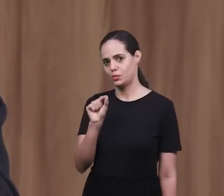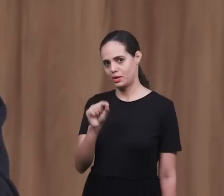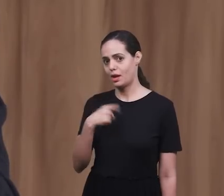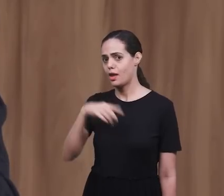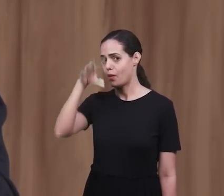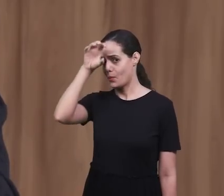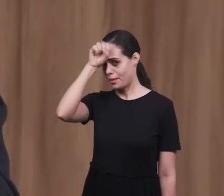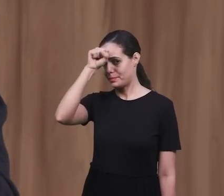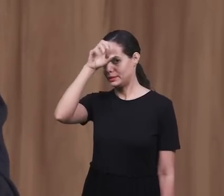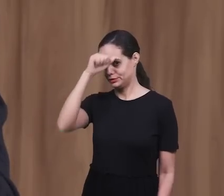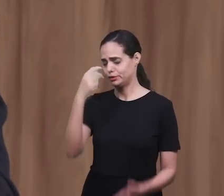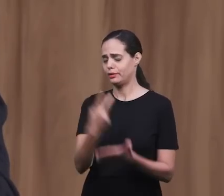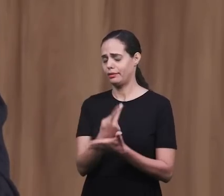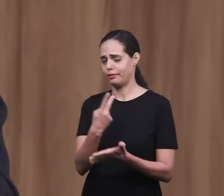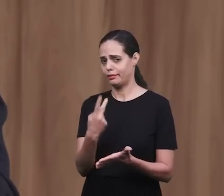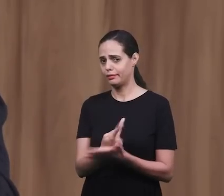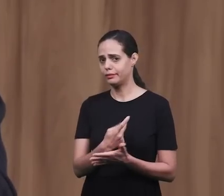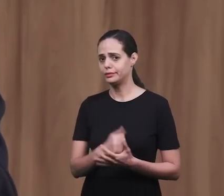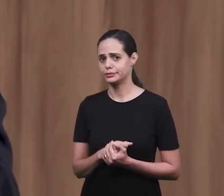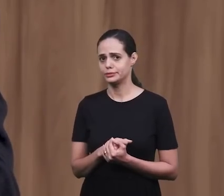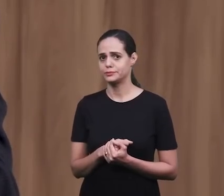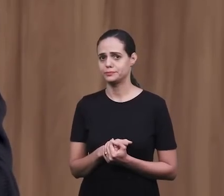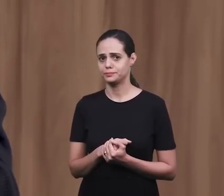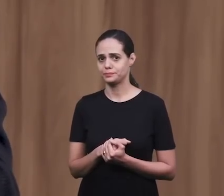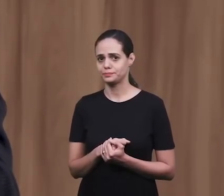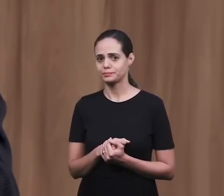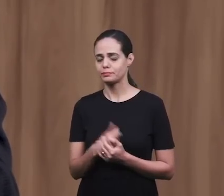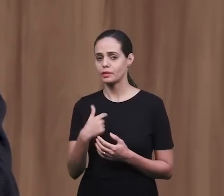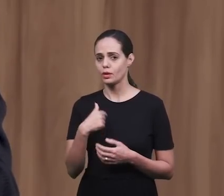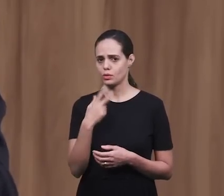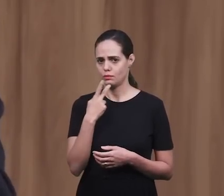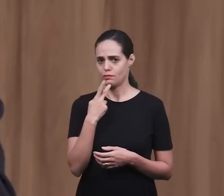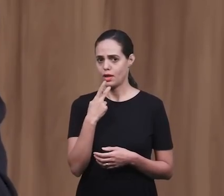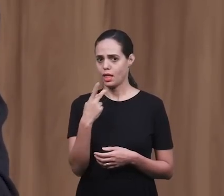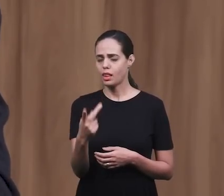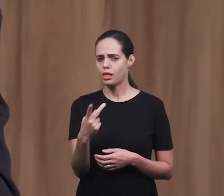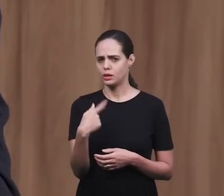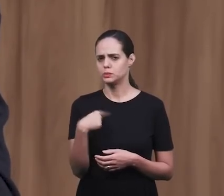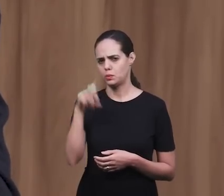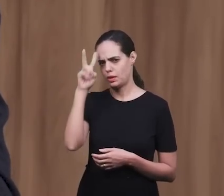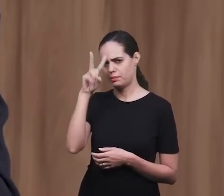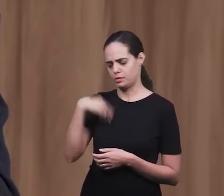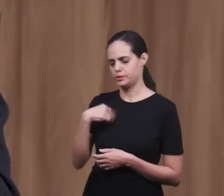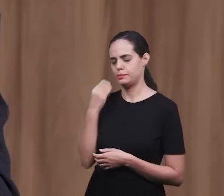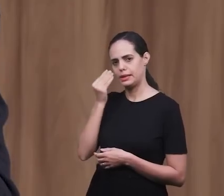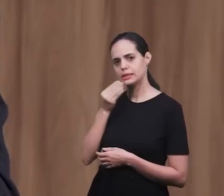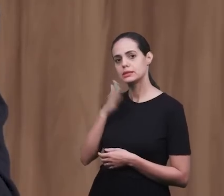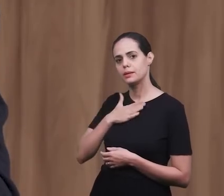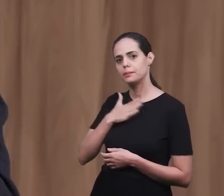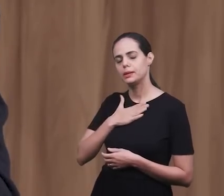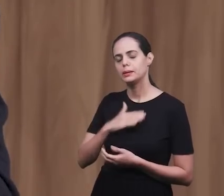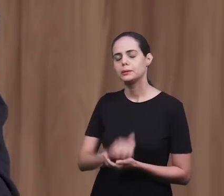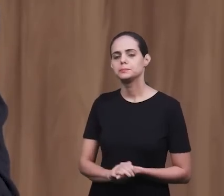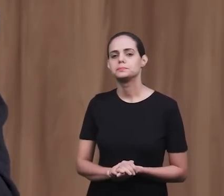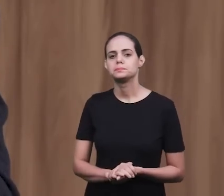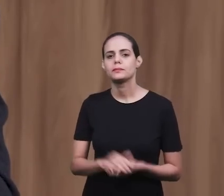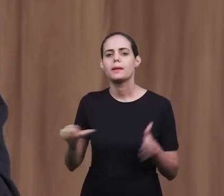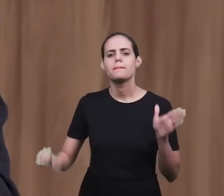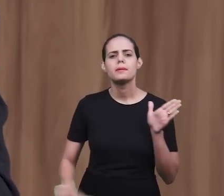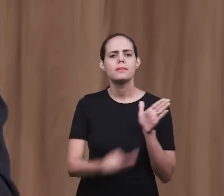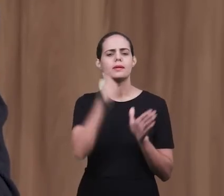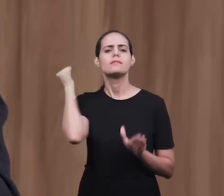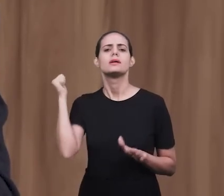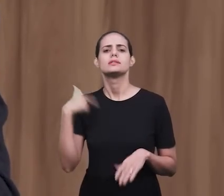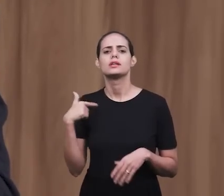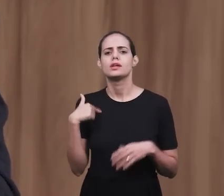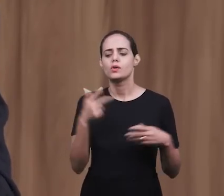errando, tá? É a primeira vez que eu tinha feito, estou abrindo um parêntese aqui no assunto, né? A primeira vez que fui fazer uma visita a uma senhora da